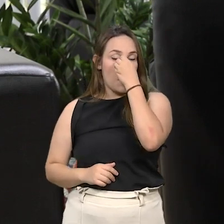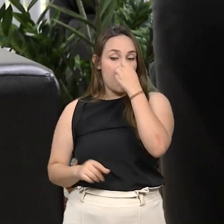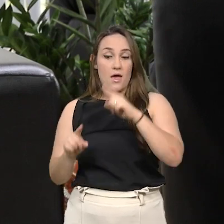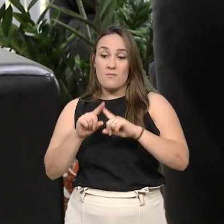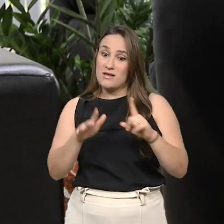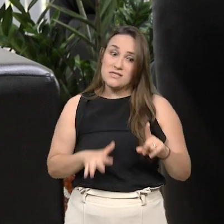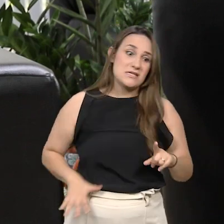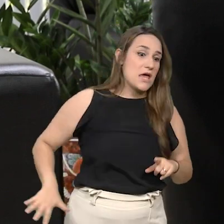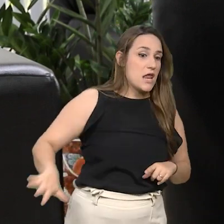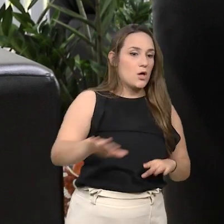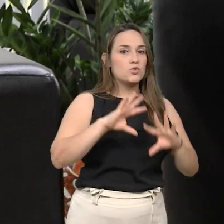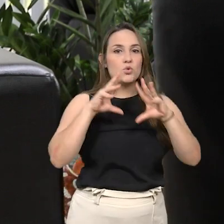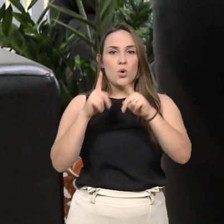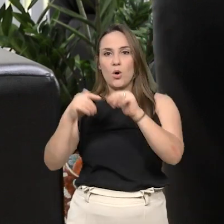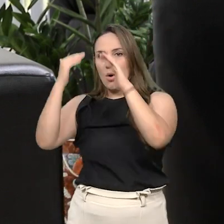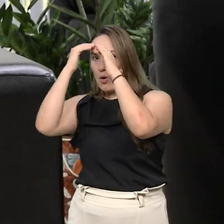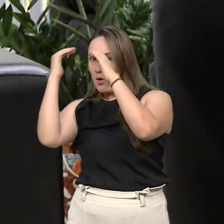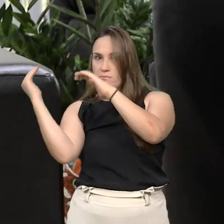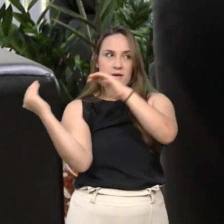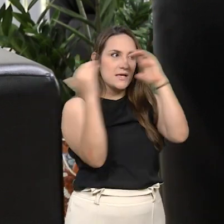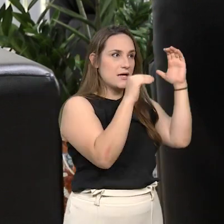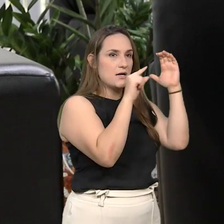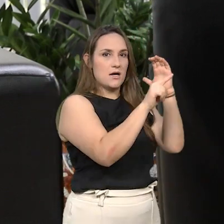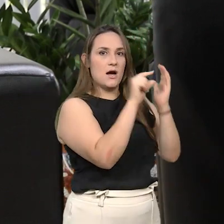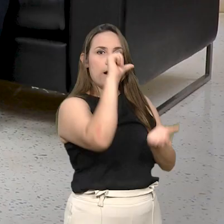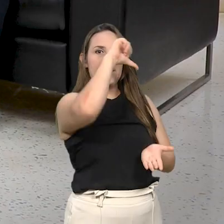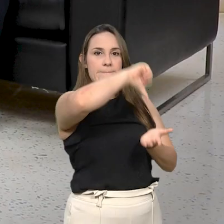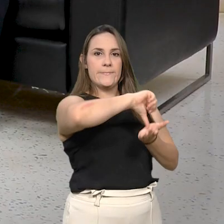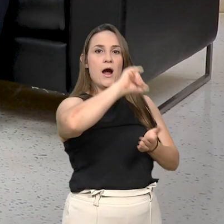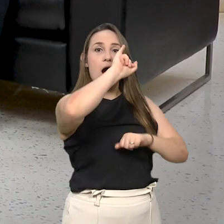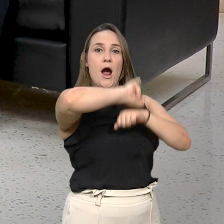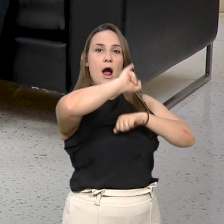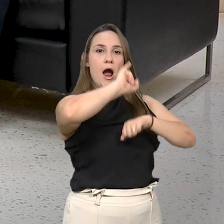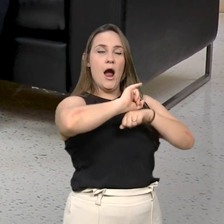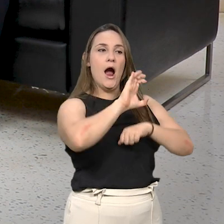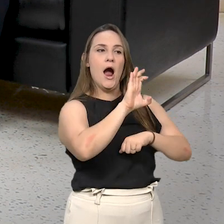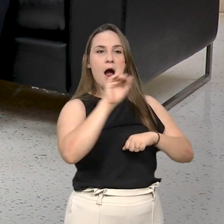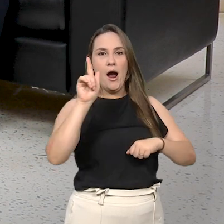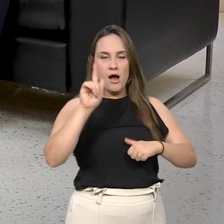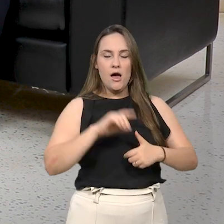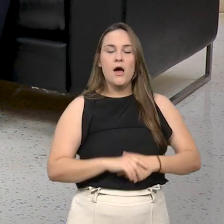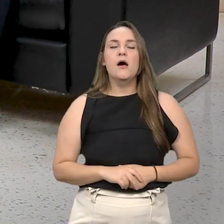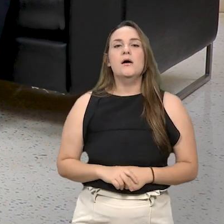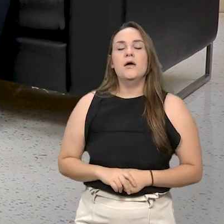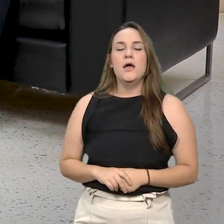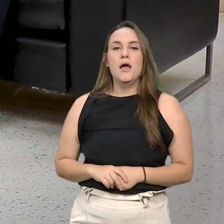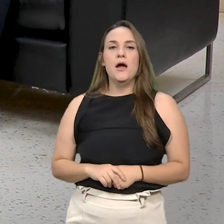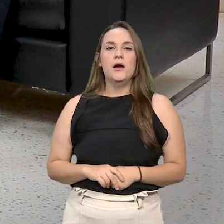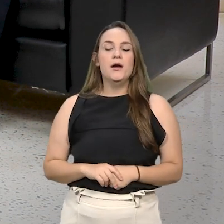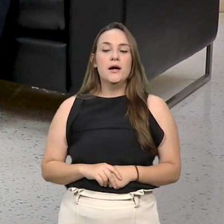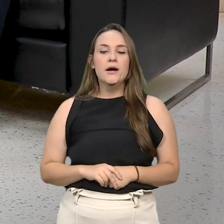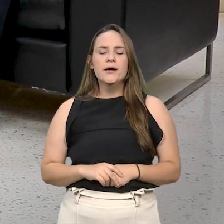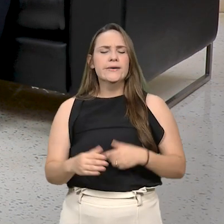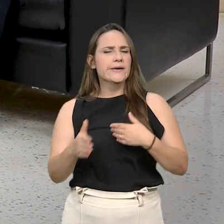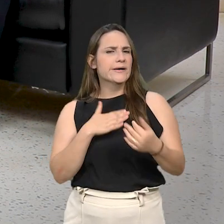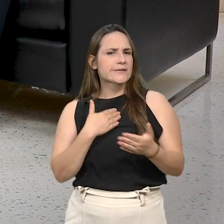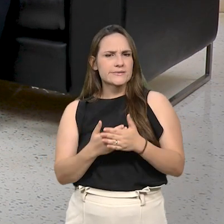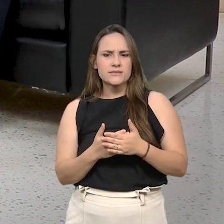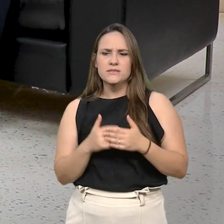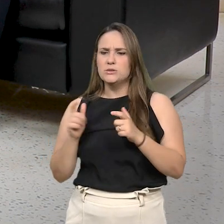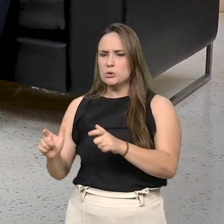eles subordinados a Campo Grande. É interessante porque, a despeito de estarem